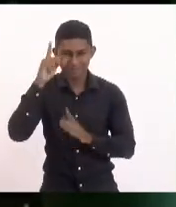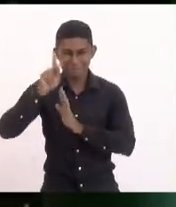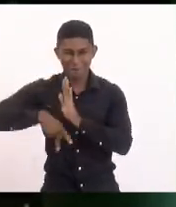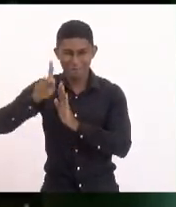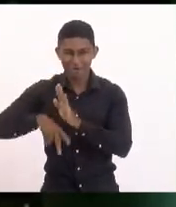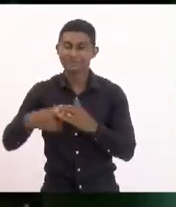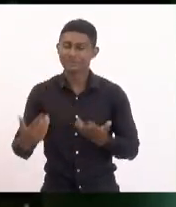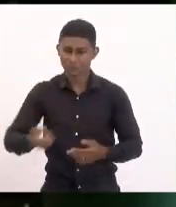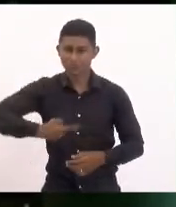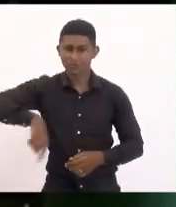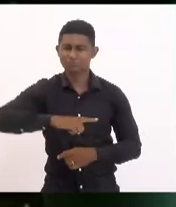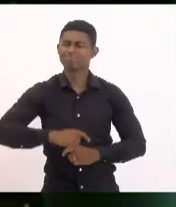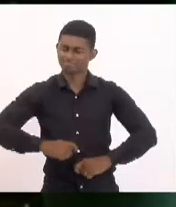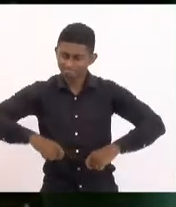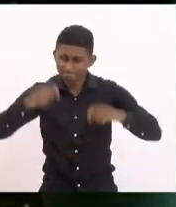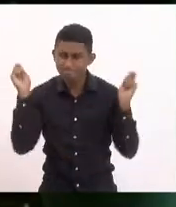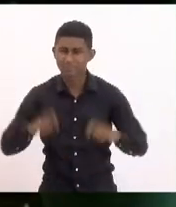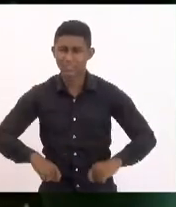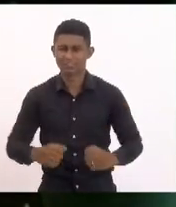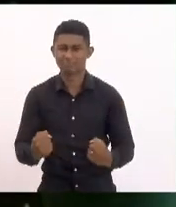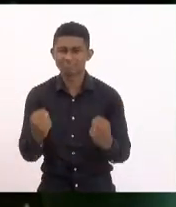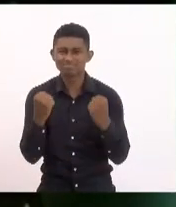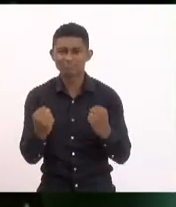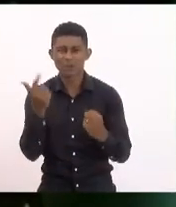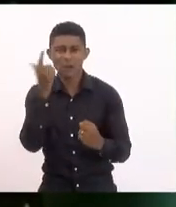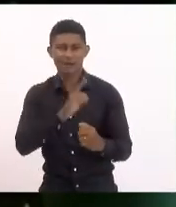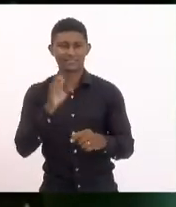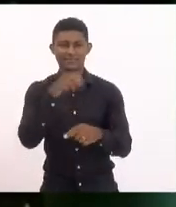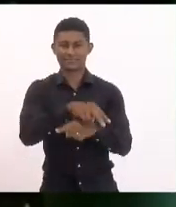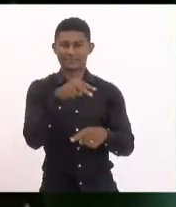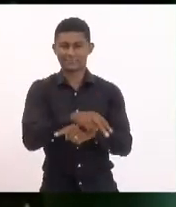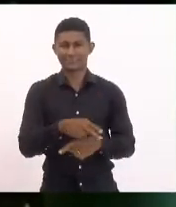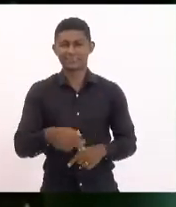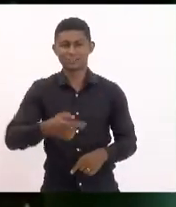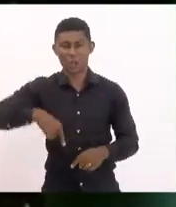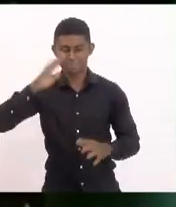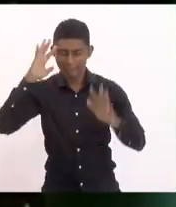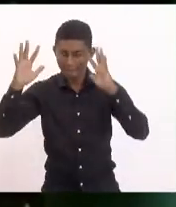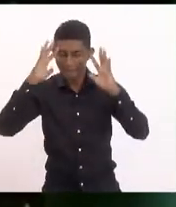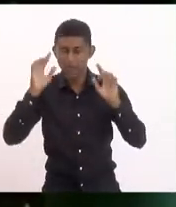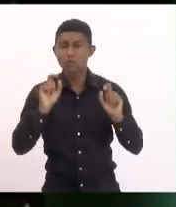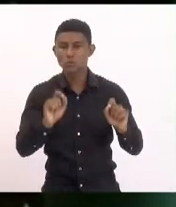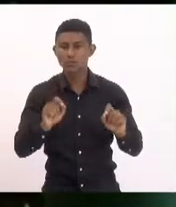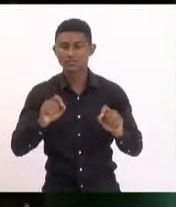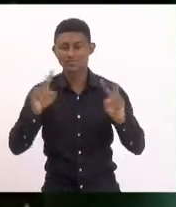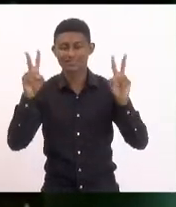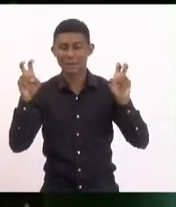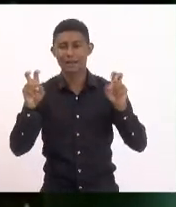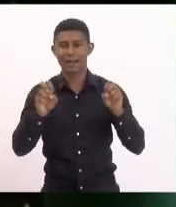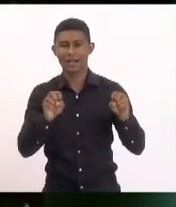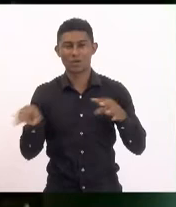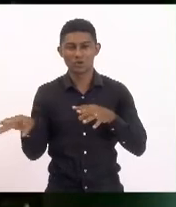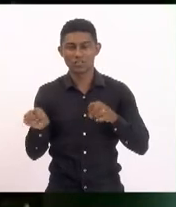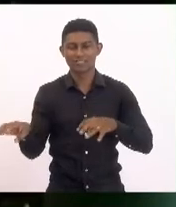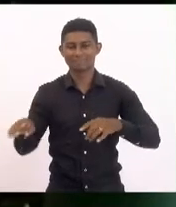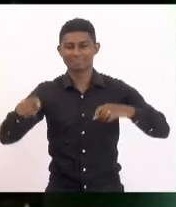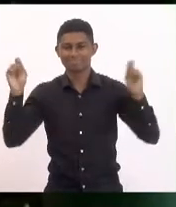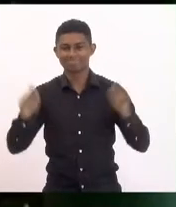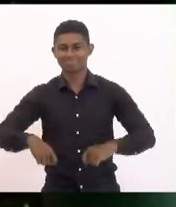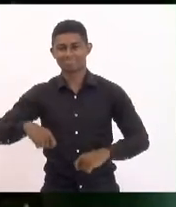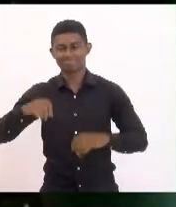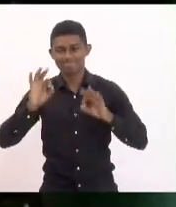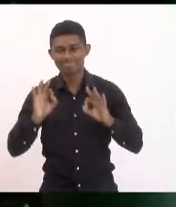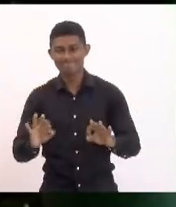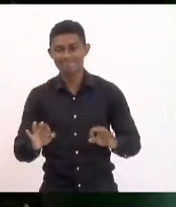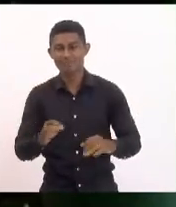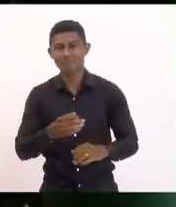muita potência, que temos oportunidade, inclusive, de pensar a educação como um acesso real à dignidade